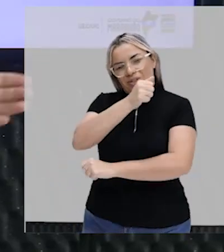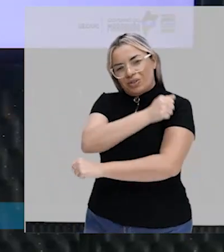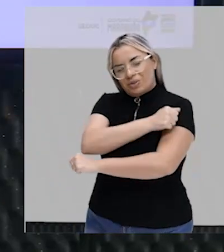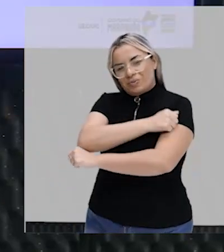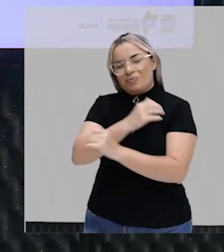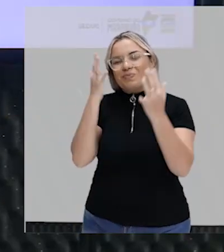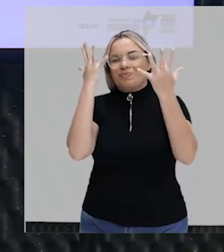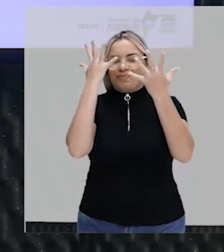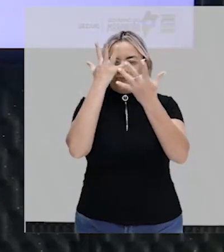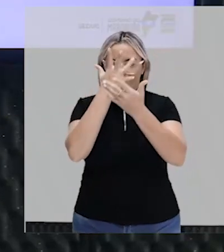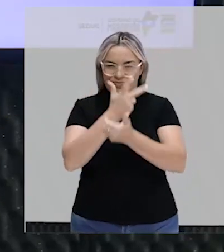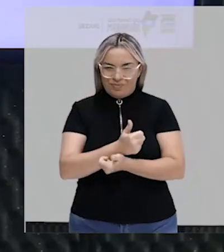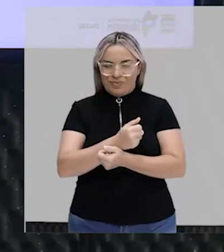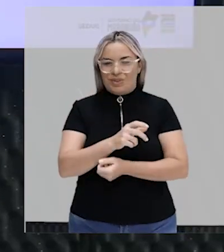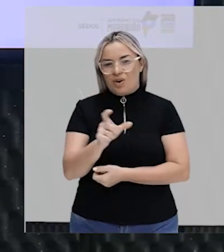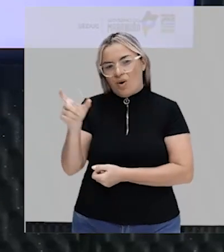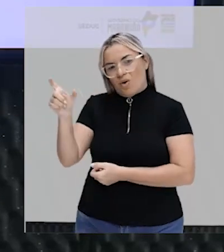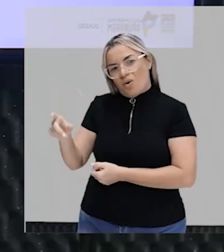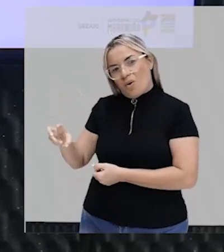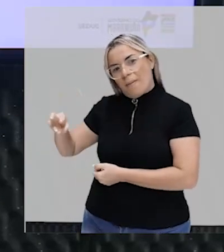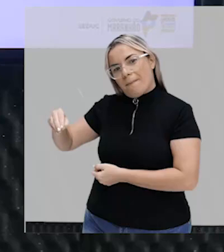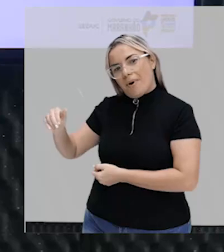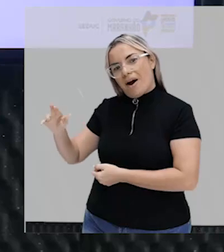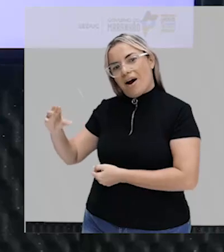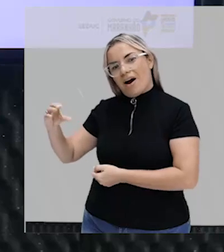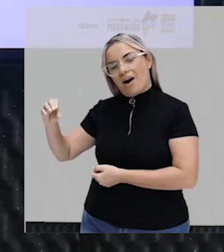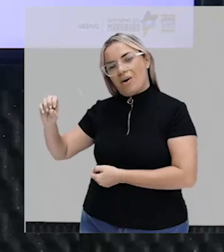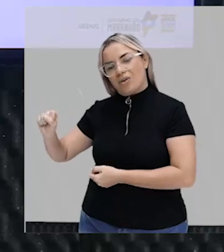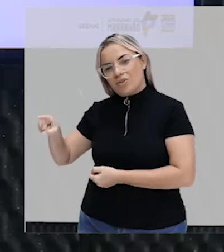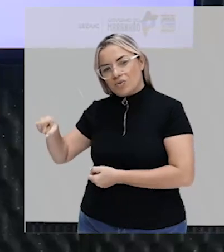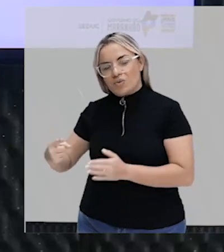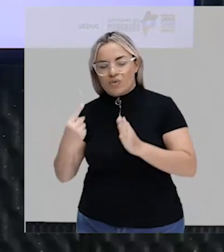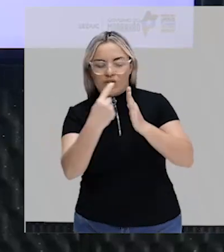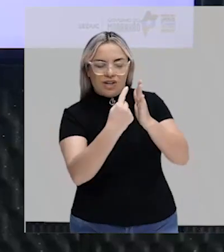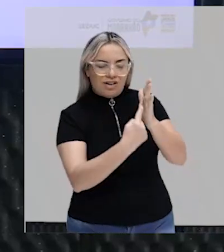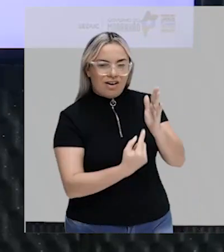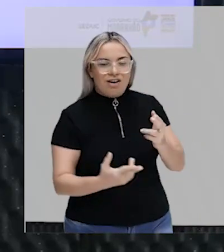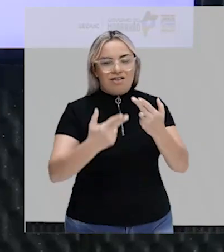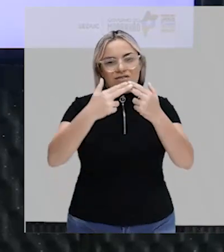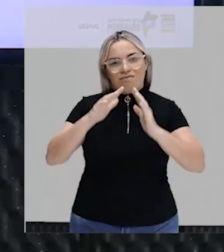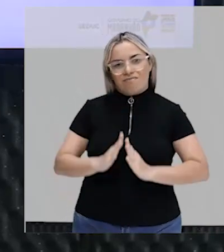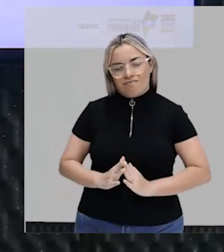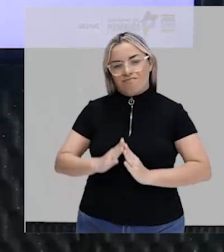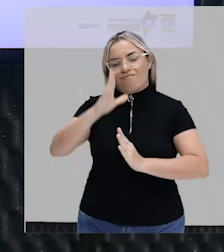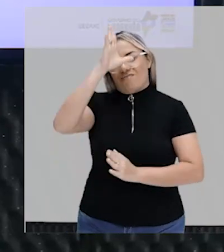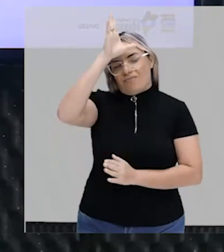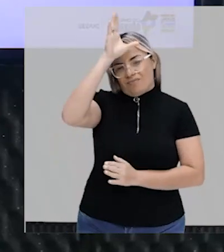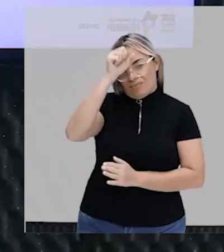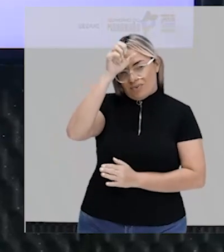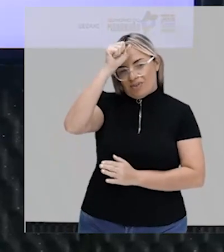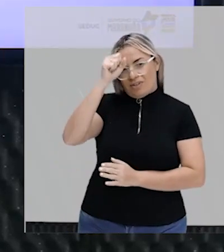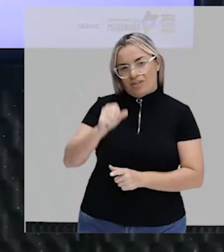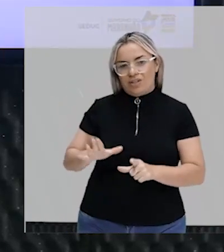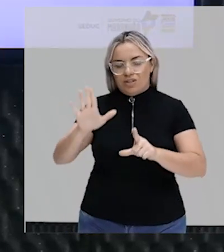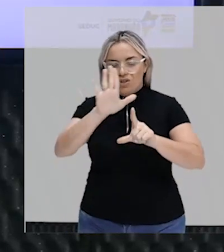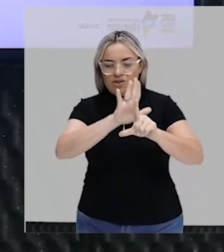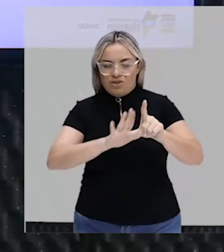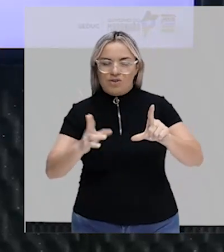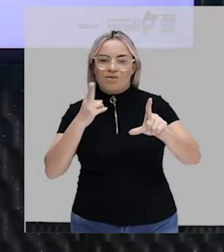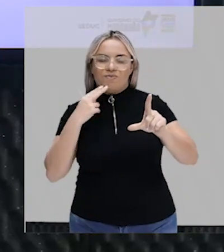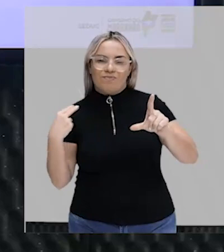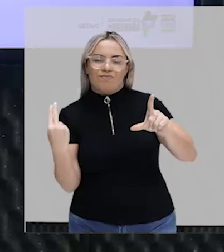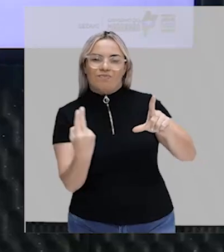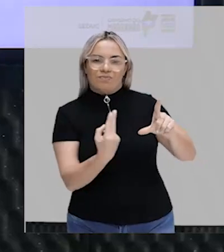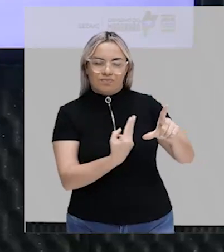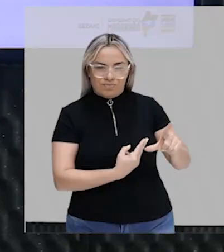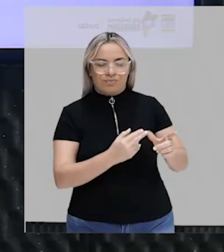Galerinha bonita, professor Marcos Cunha na área para o nosso projeto Fique em Casa Aprendendo da nossa plataforma